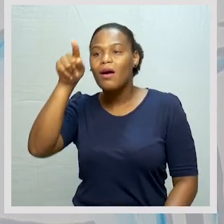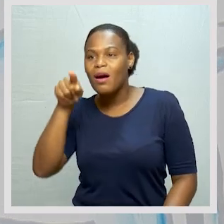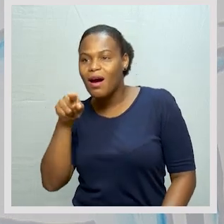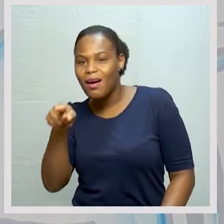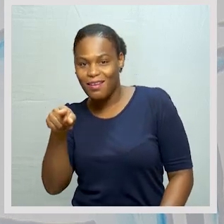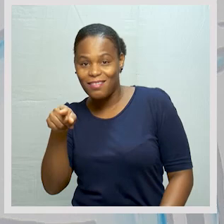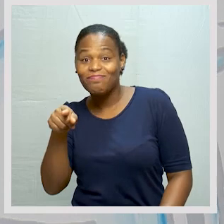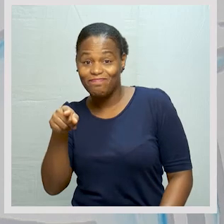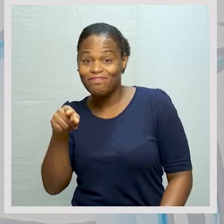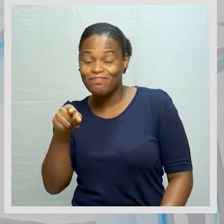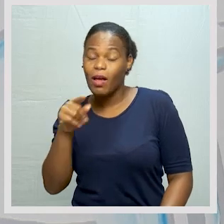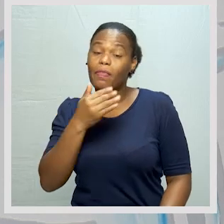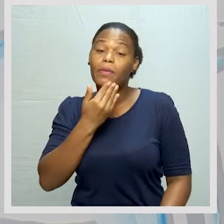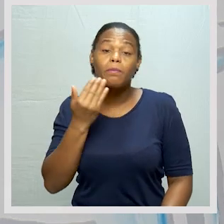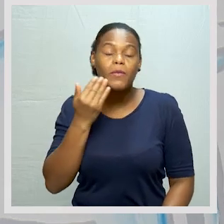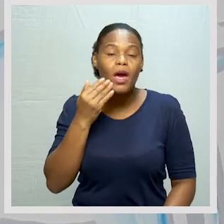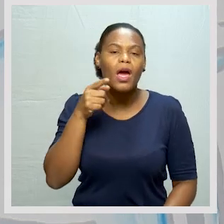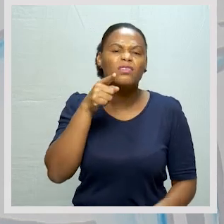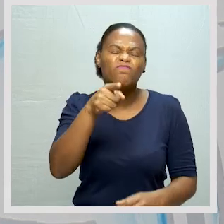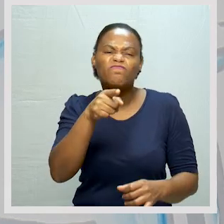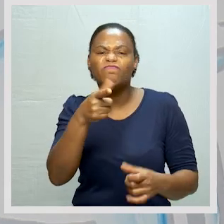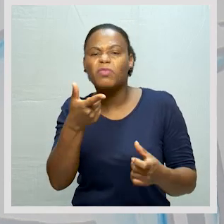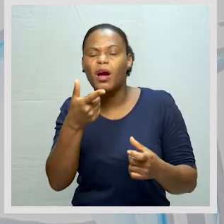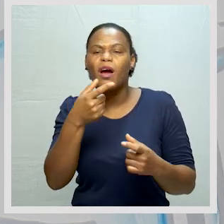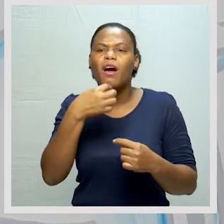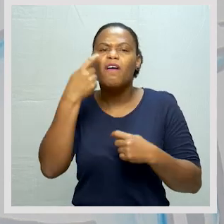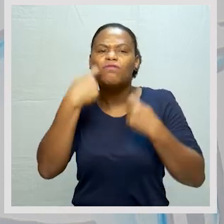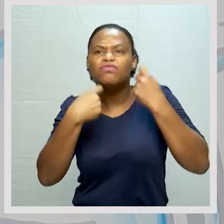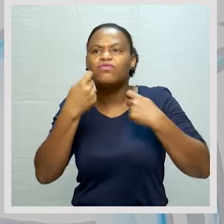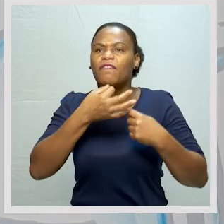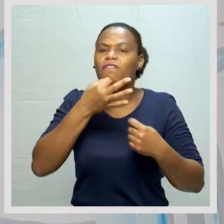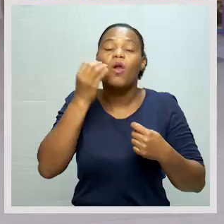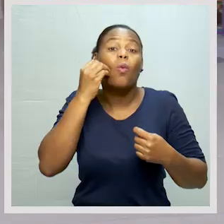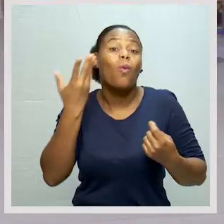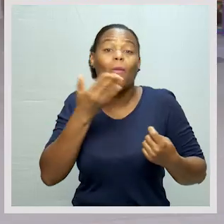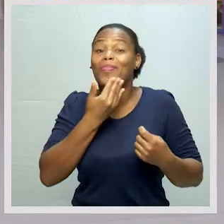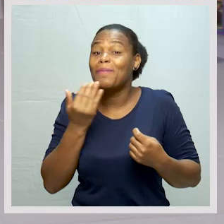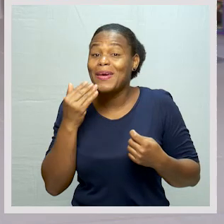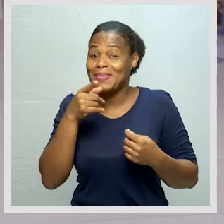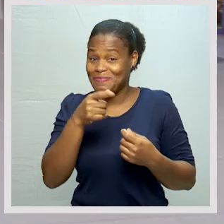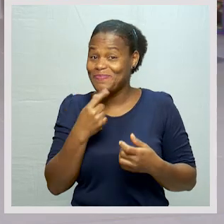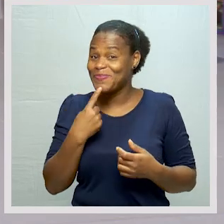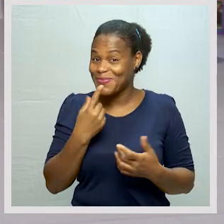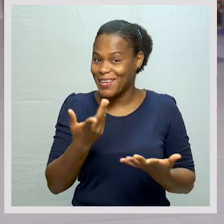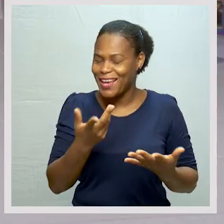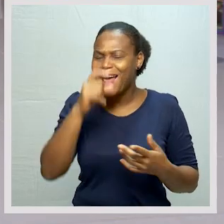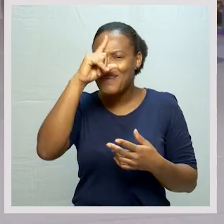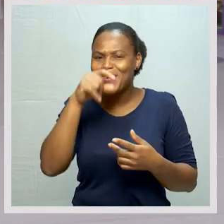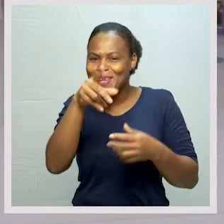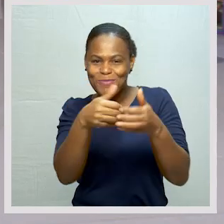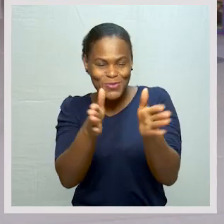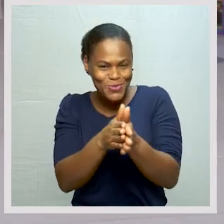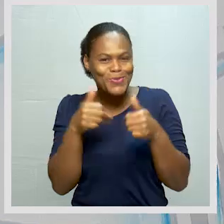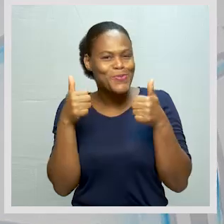de exclamação, dependendo da sua entoação. Muito bem! Já vi que lembraram-se